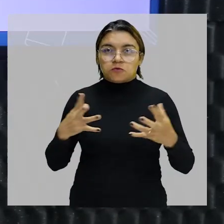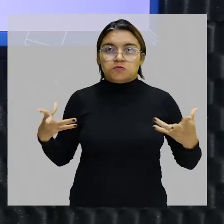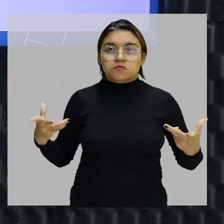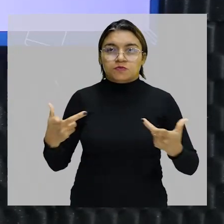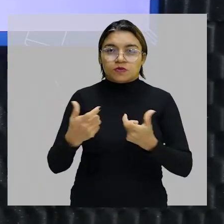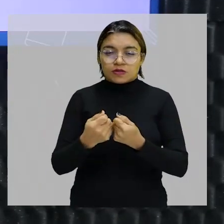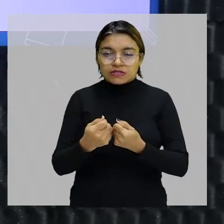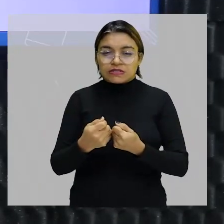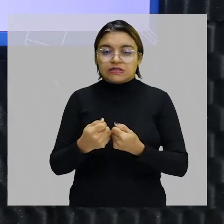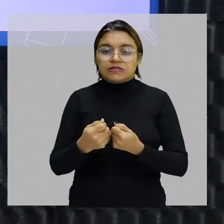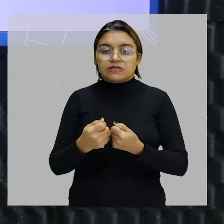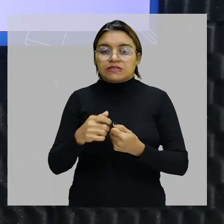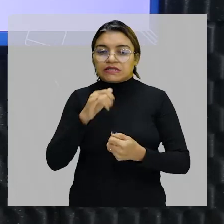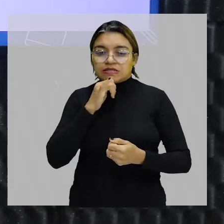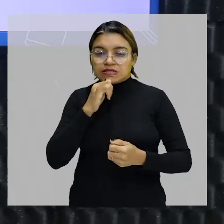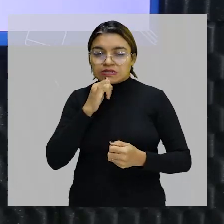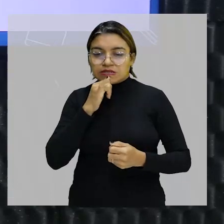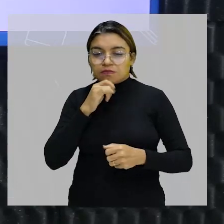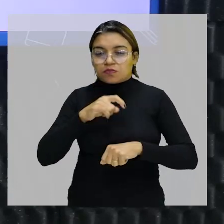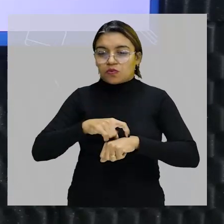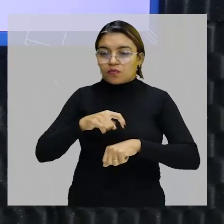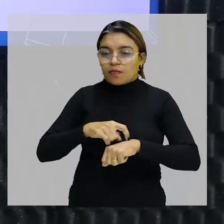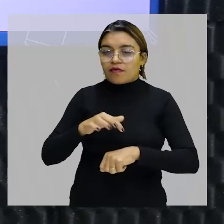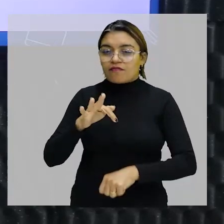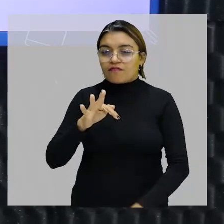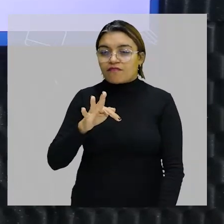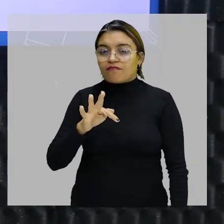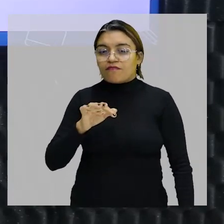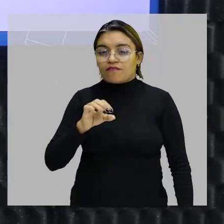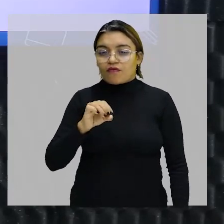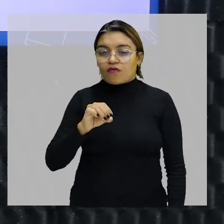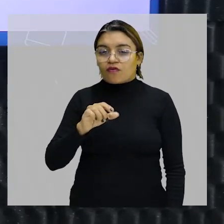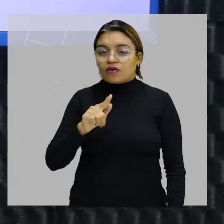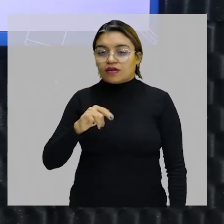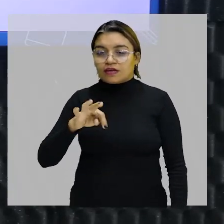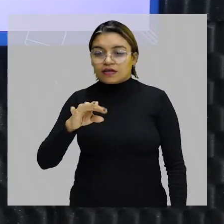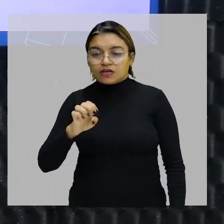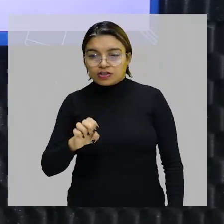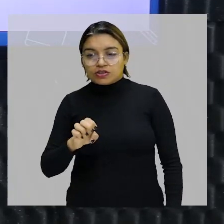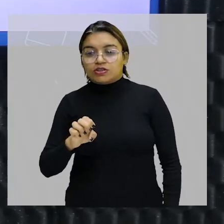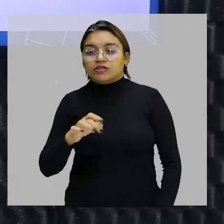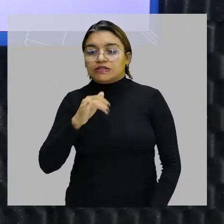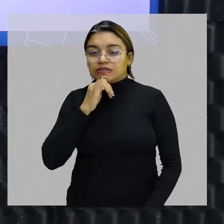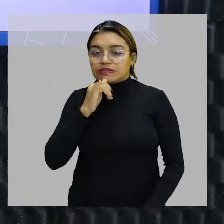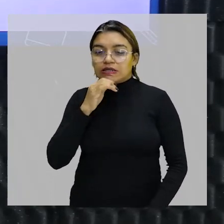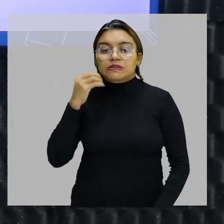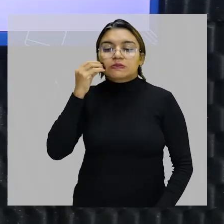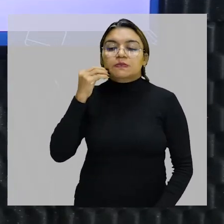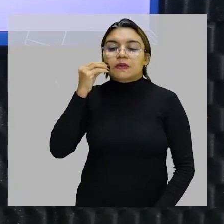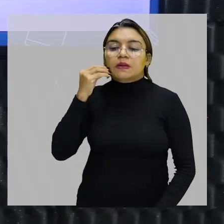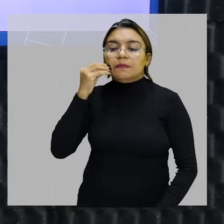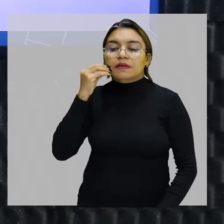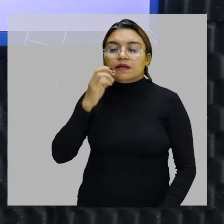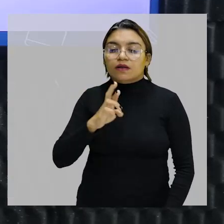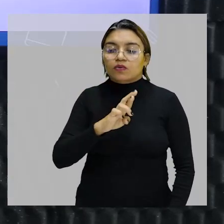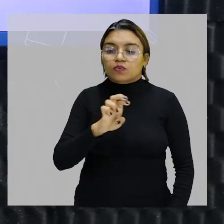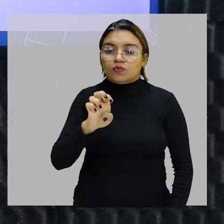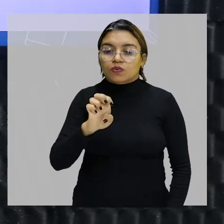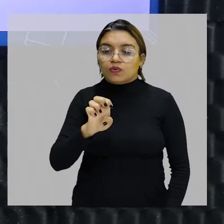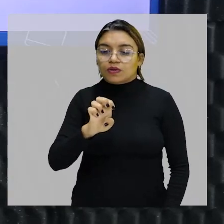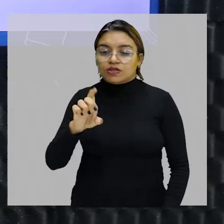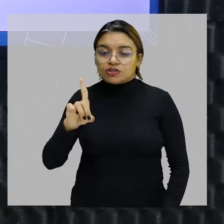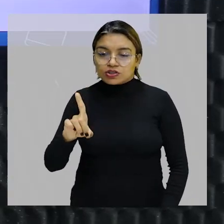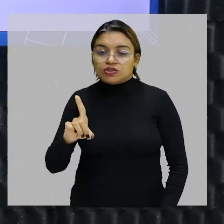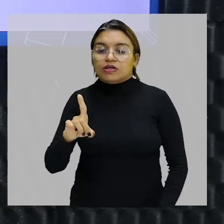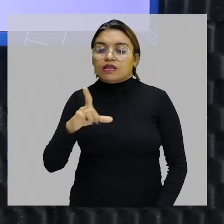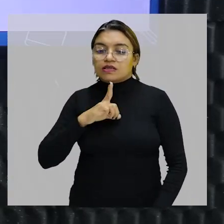foguete espacial experimental, projetado pelo Reed Richards, certo? Atravessou uma tempestade